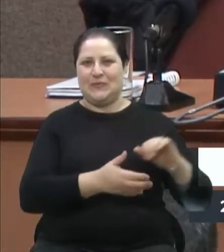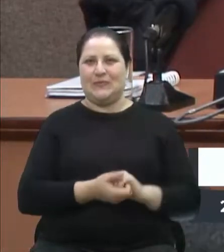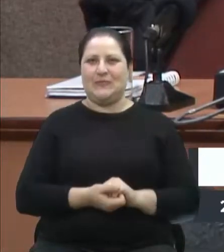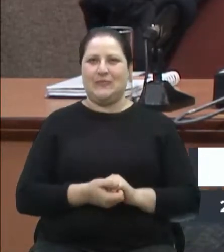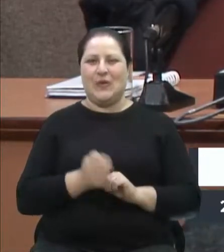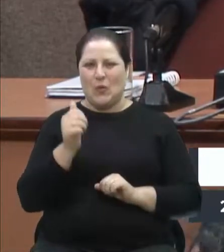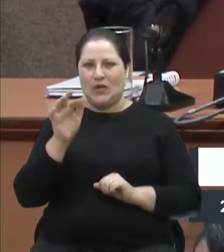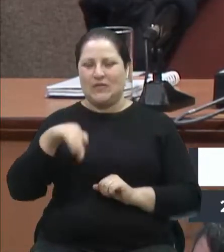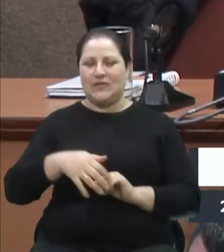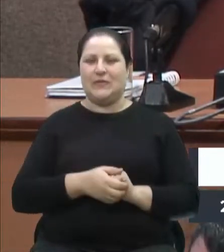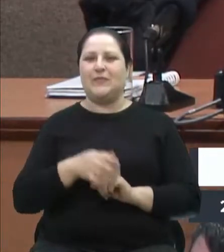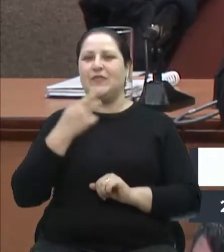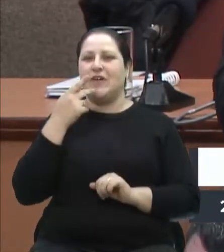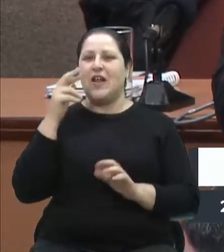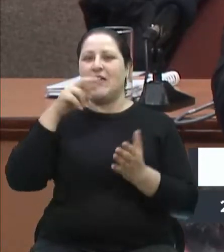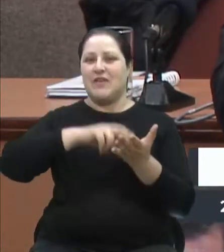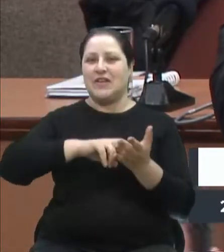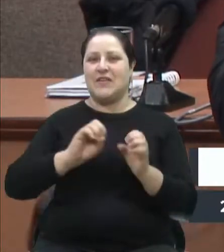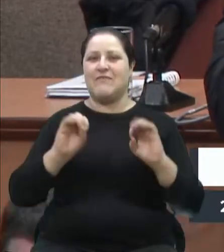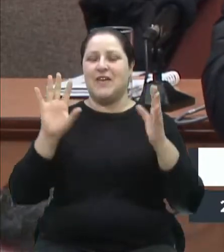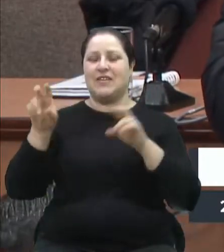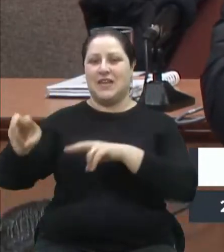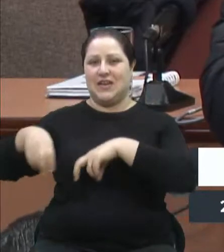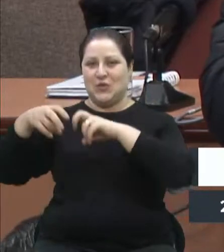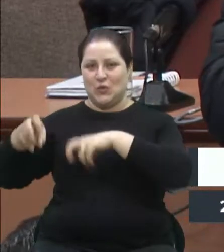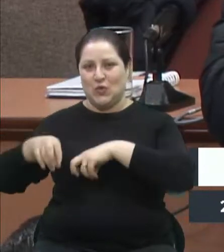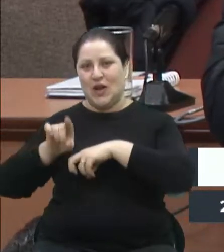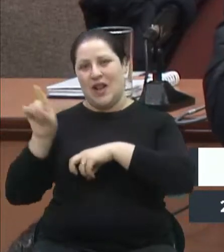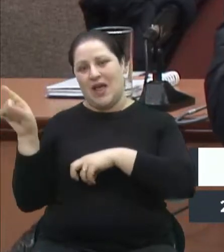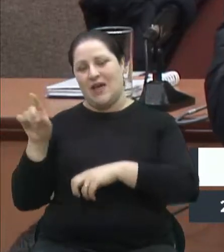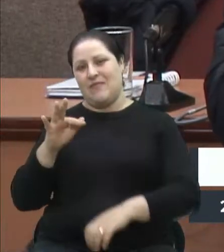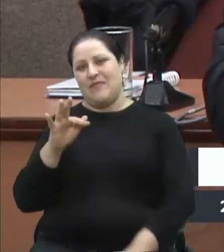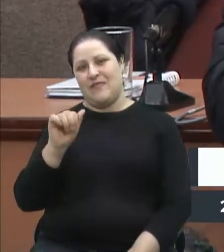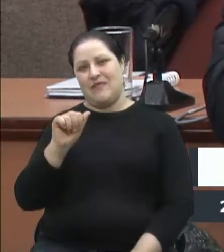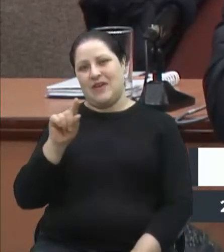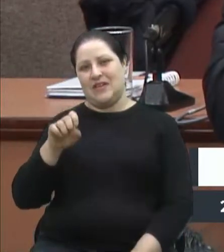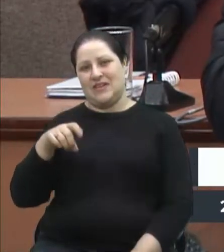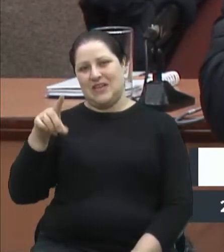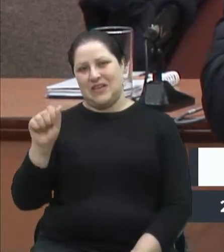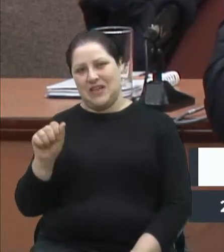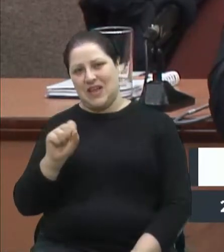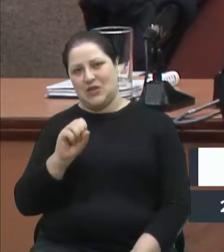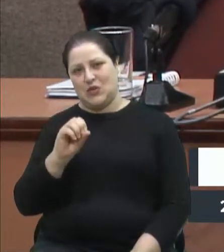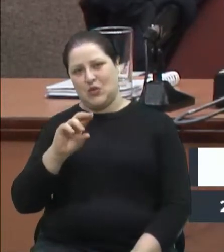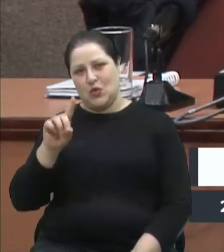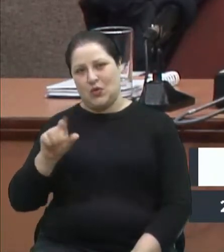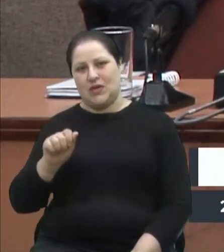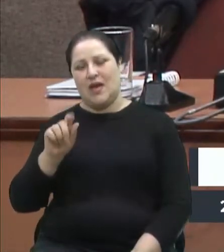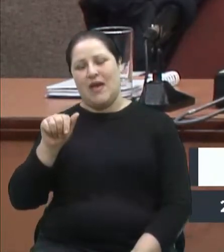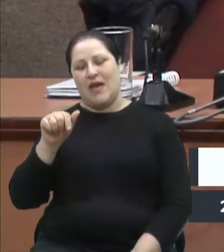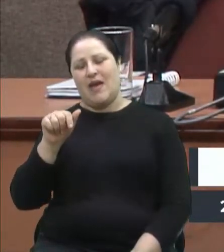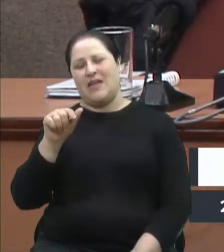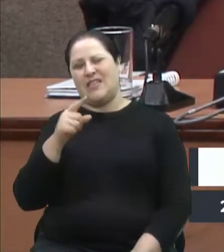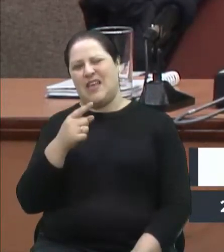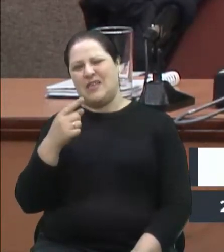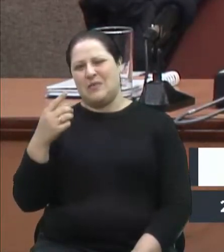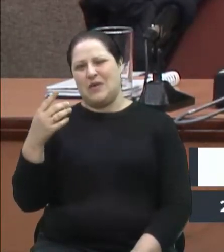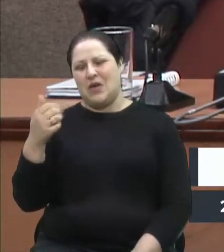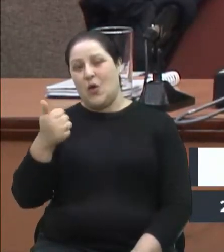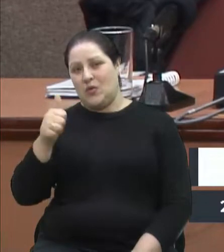gostaria de fazer uma referência a festa do agricultor de Fazenda Souza 11ª edição que é um evento extremamente